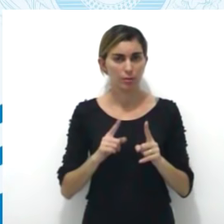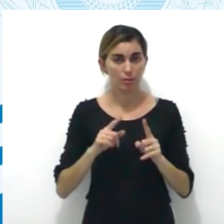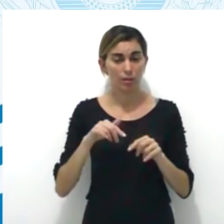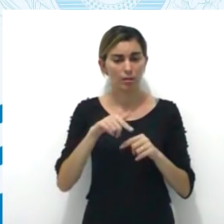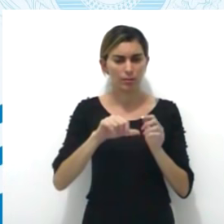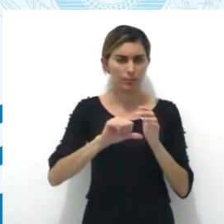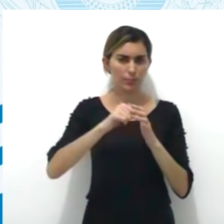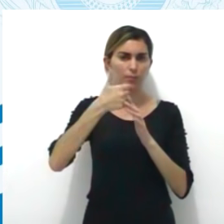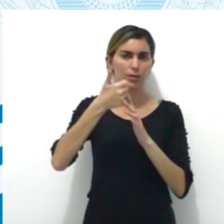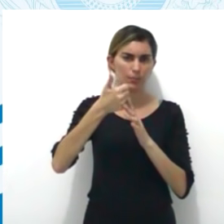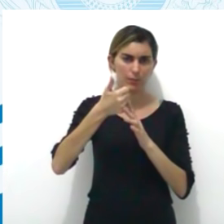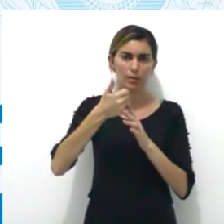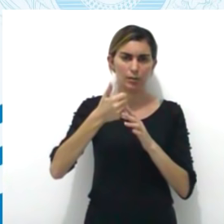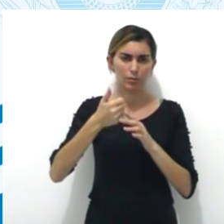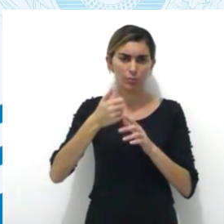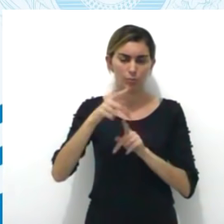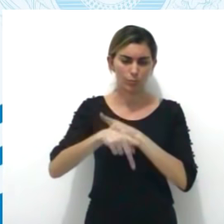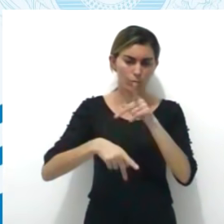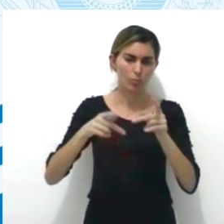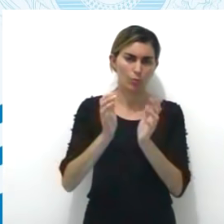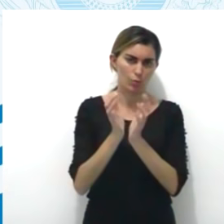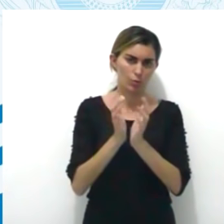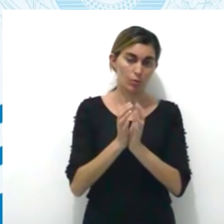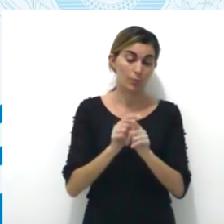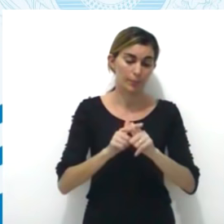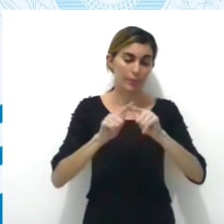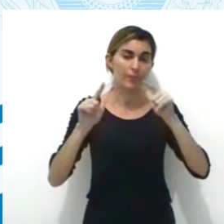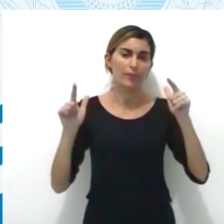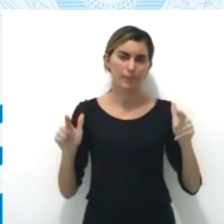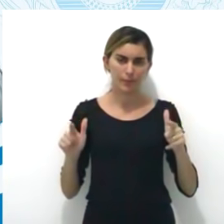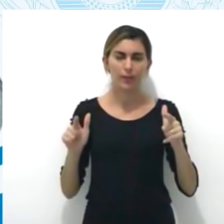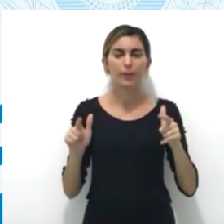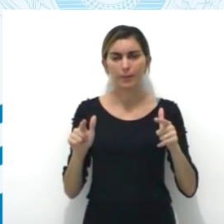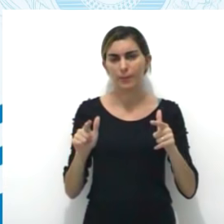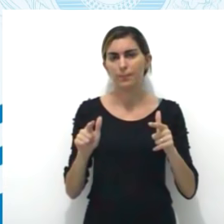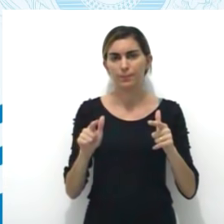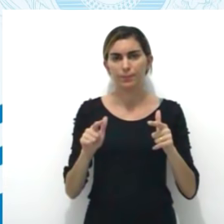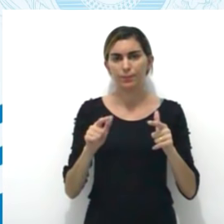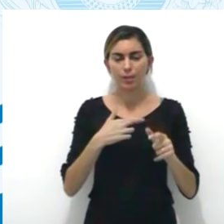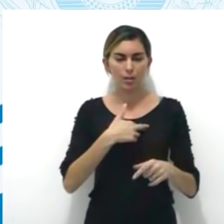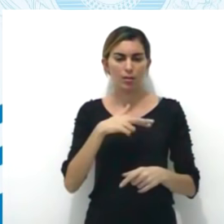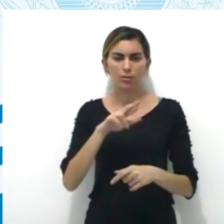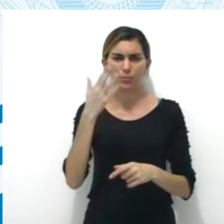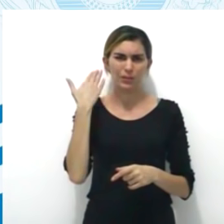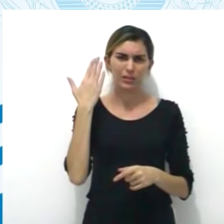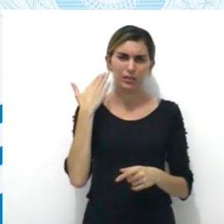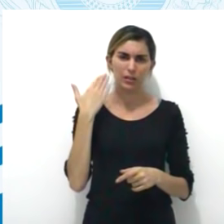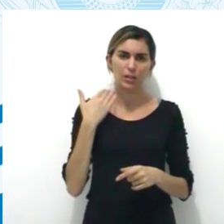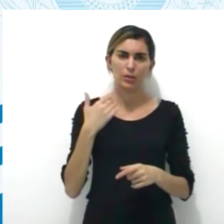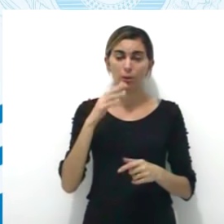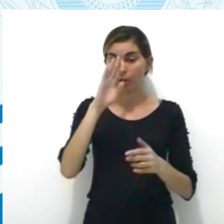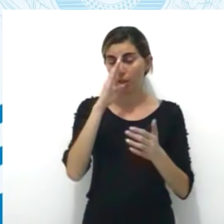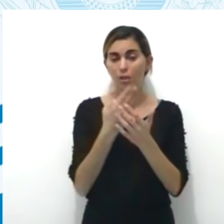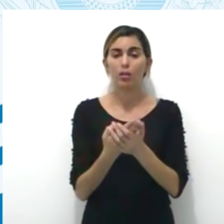Mas dessas primeiras civilizações, grande parte das